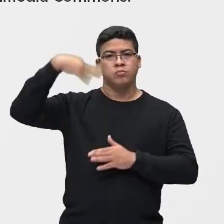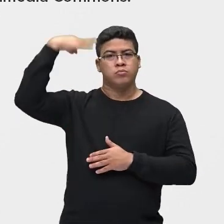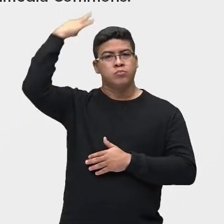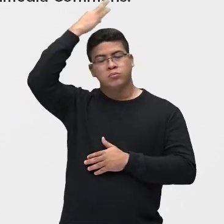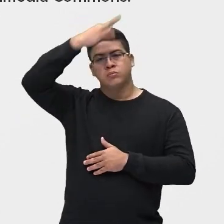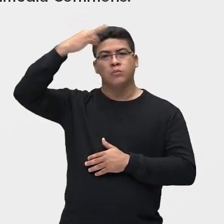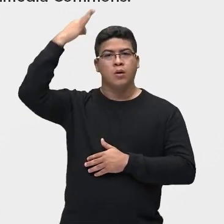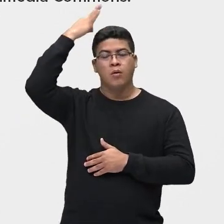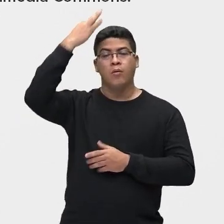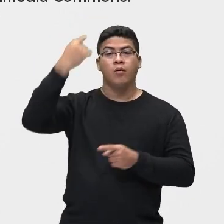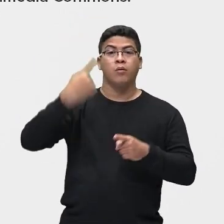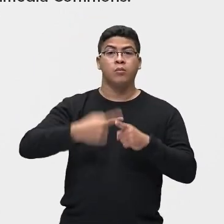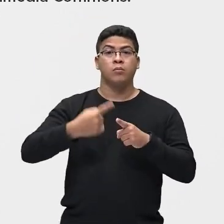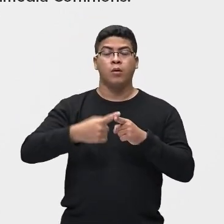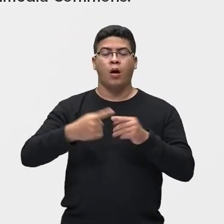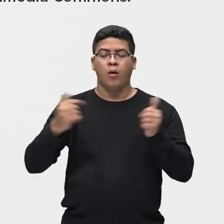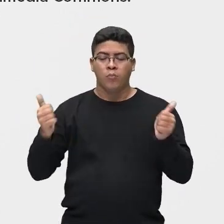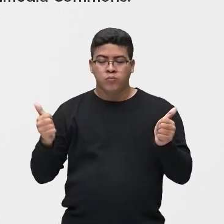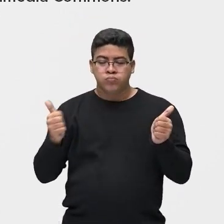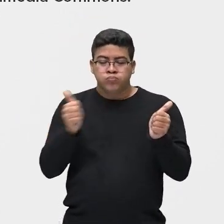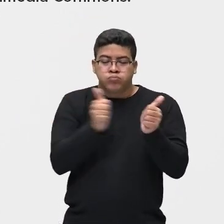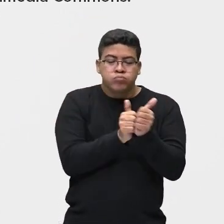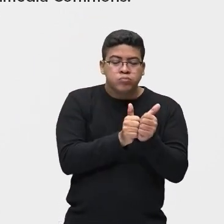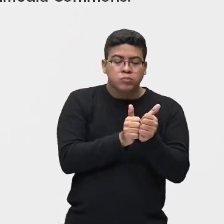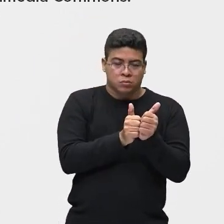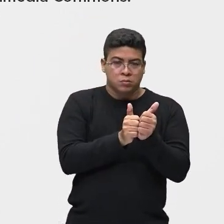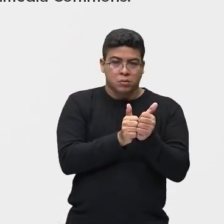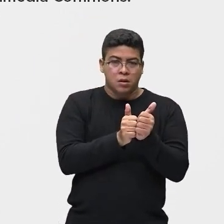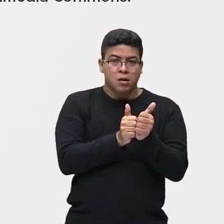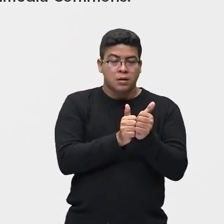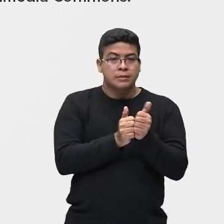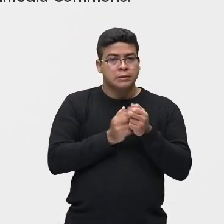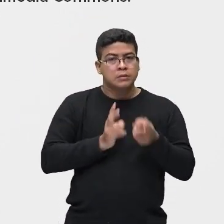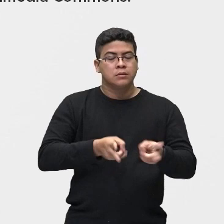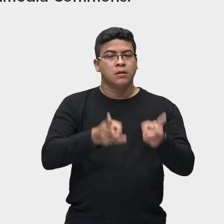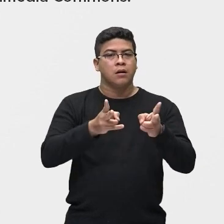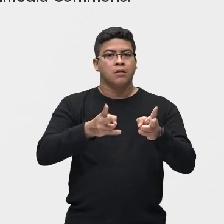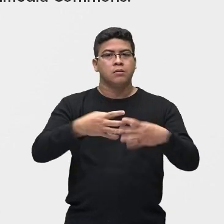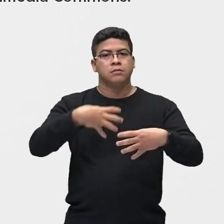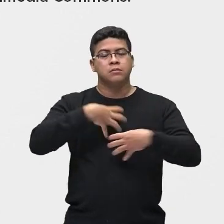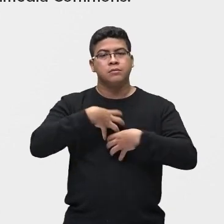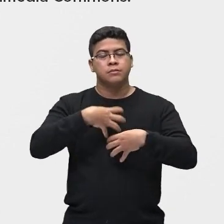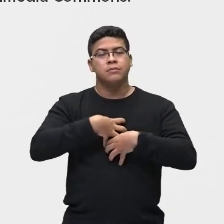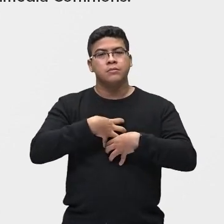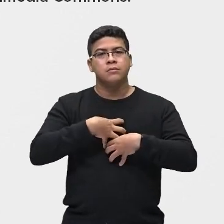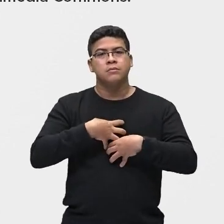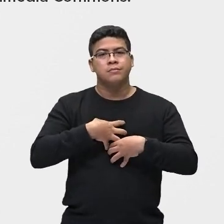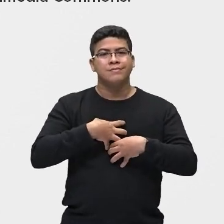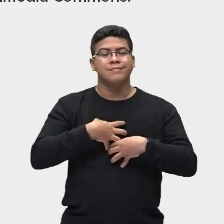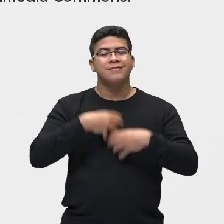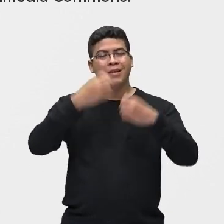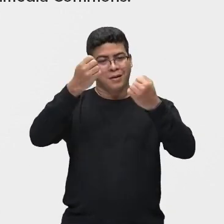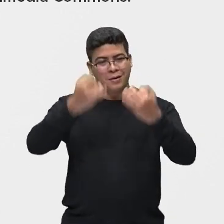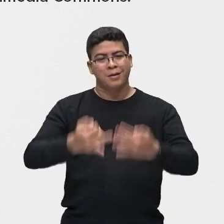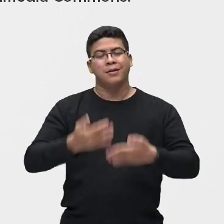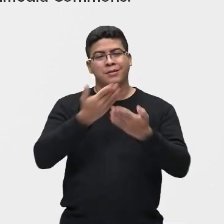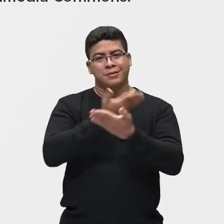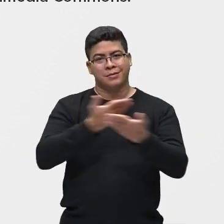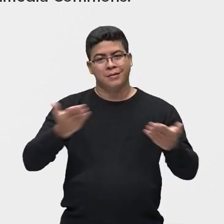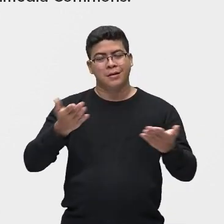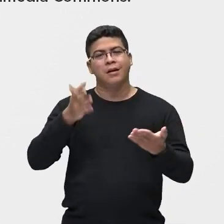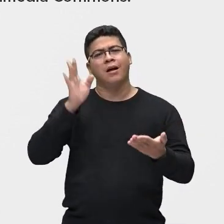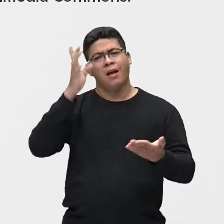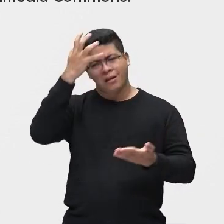colocam próximo à pessoa e eles se colocam na escuta. Aquilo que eu acabei de dizer a vocês é